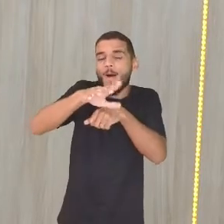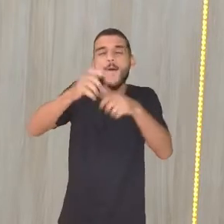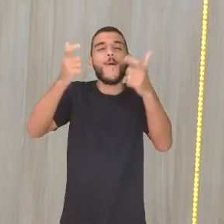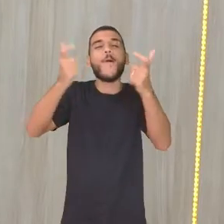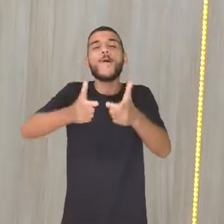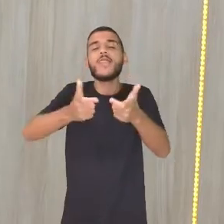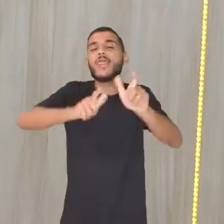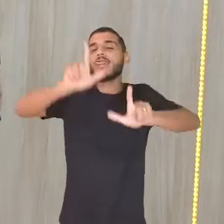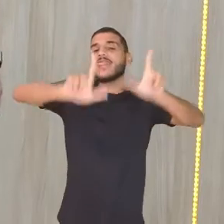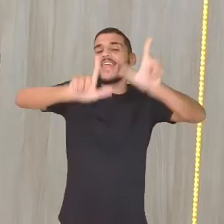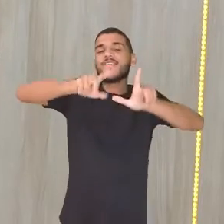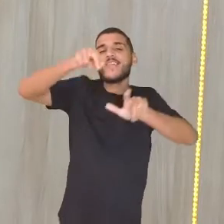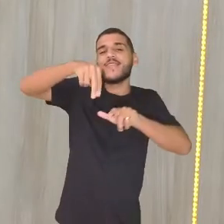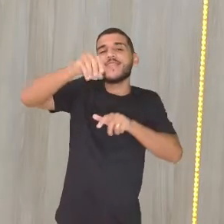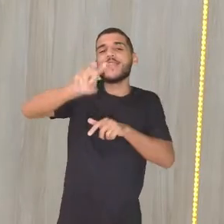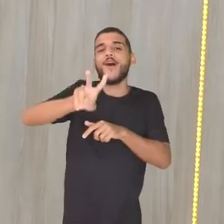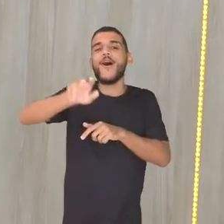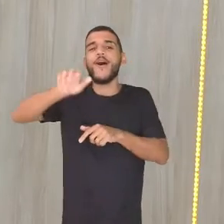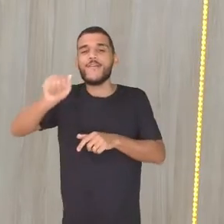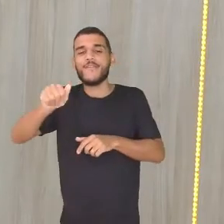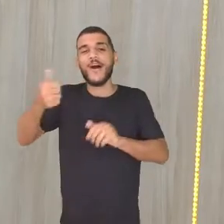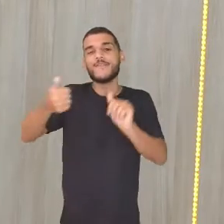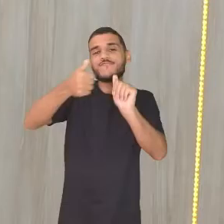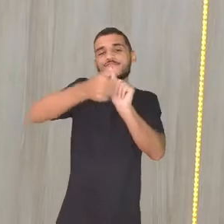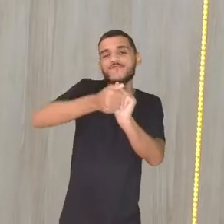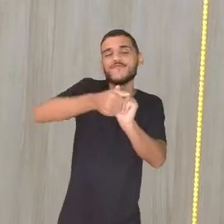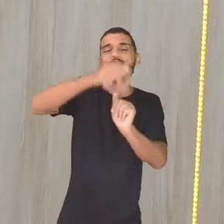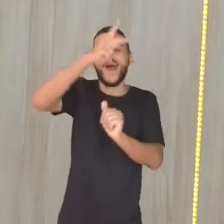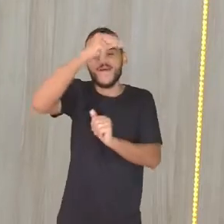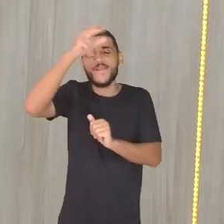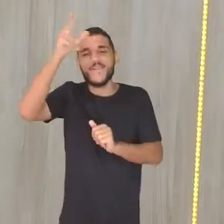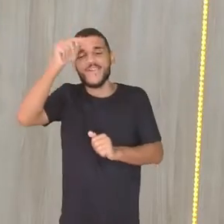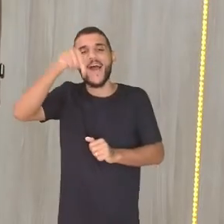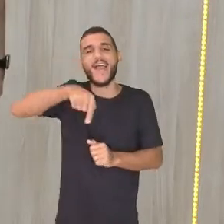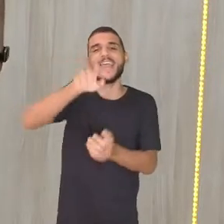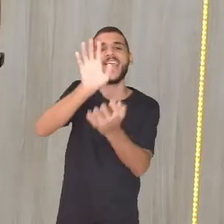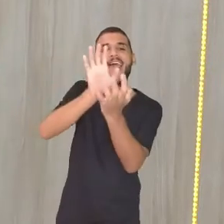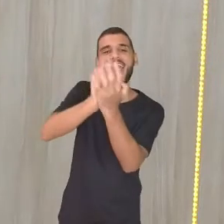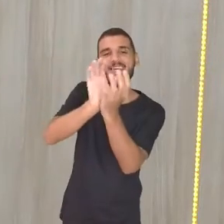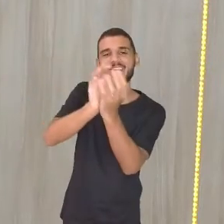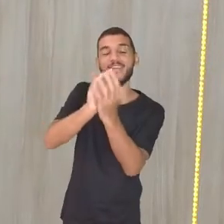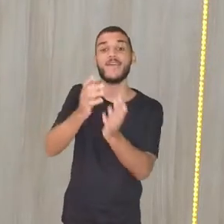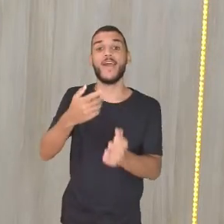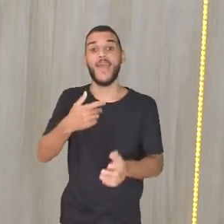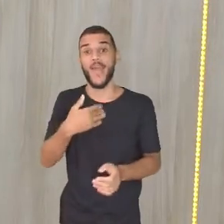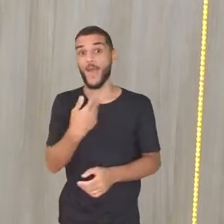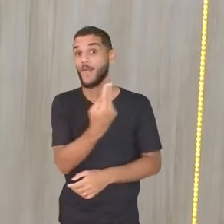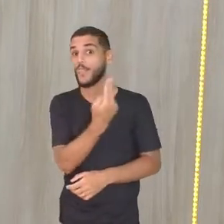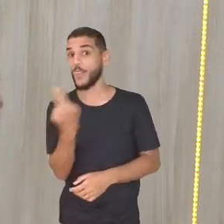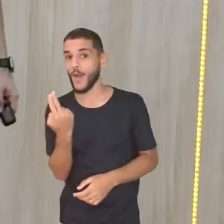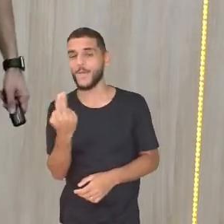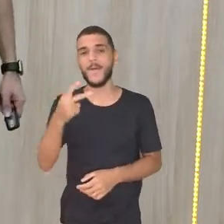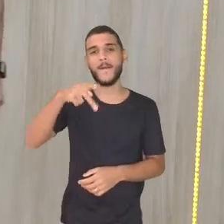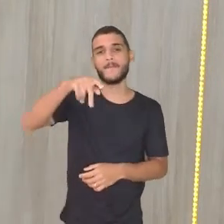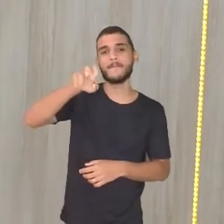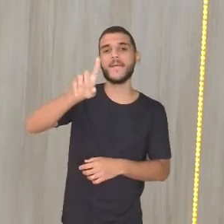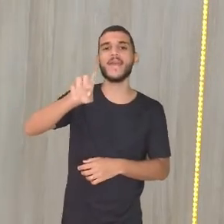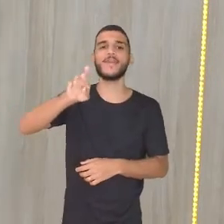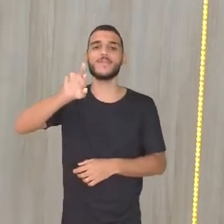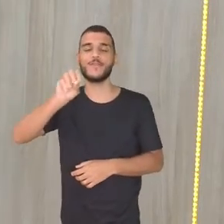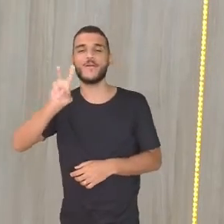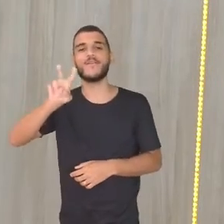pela TV Nova Nordeste em parceria com a Prefeitura do Recife. Eu me chamo Pedro Vitor e quem está me acompanhando hoje